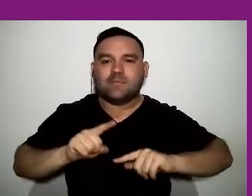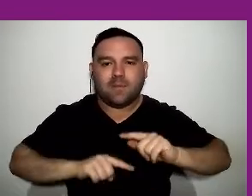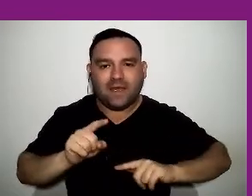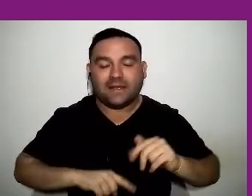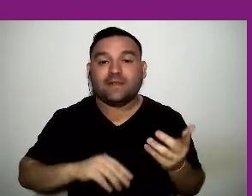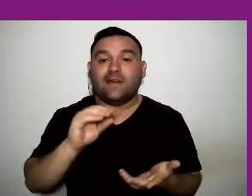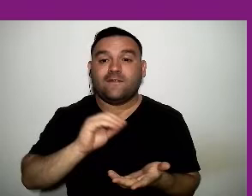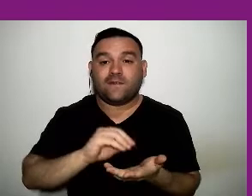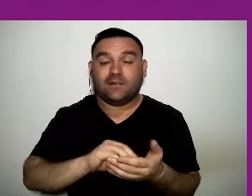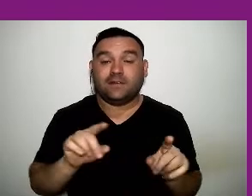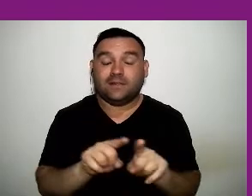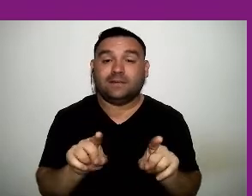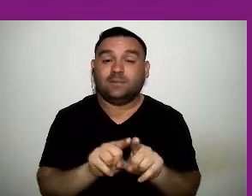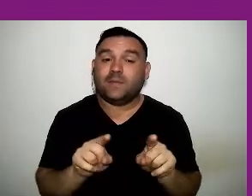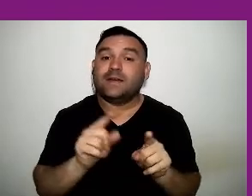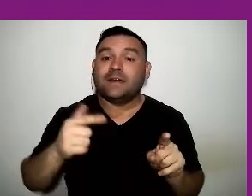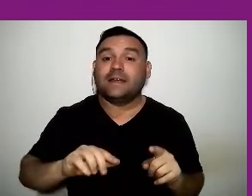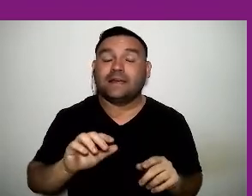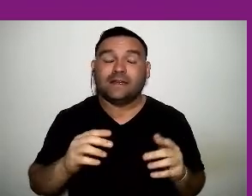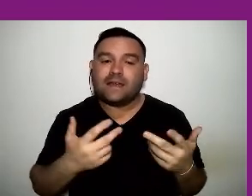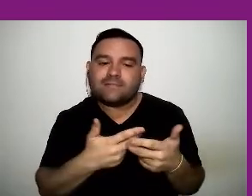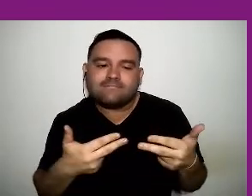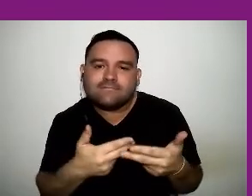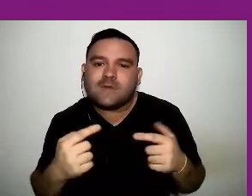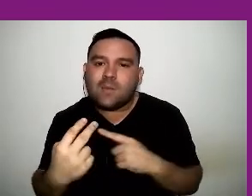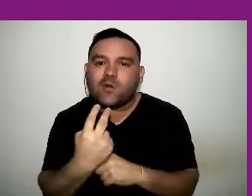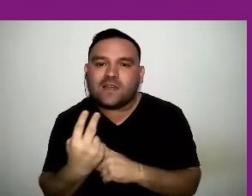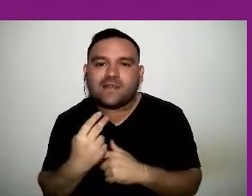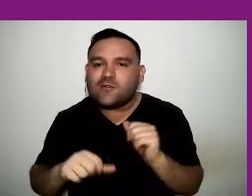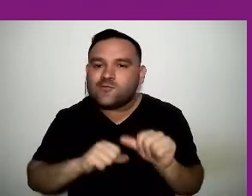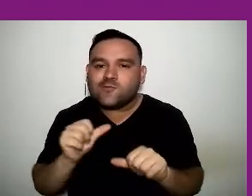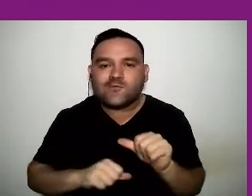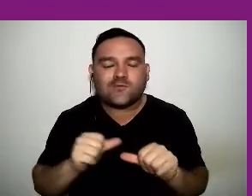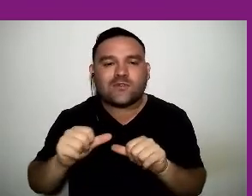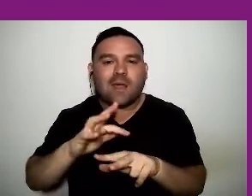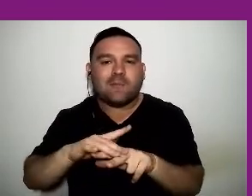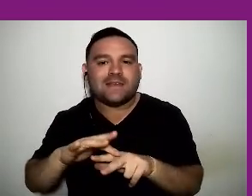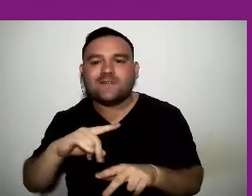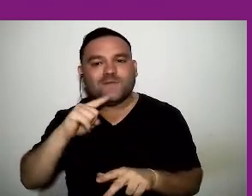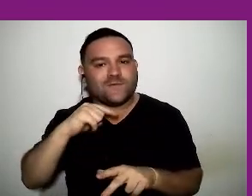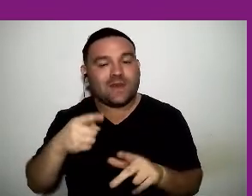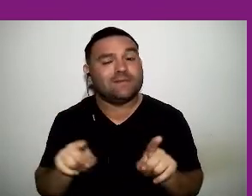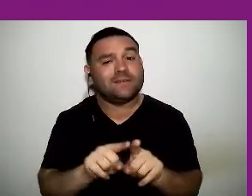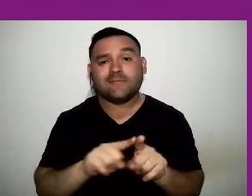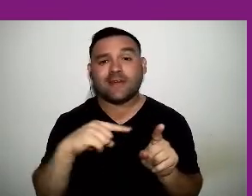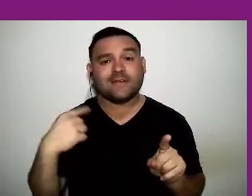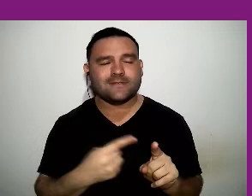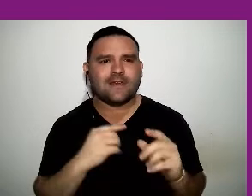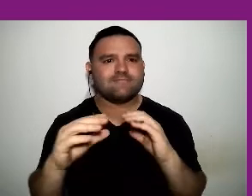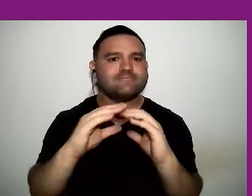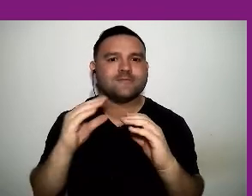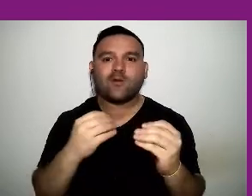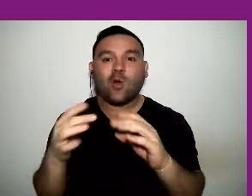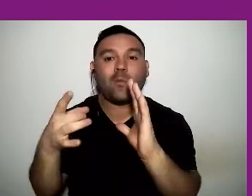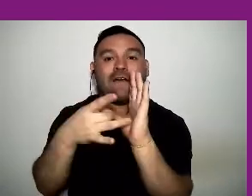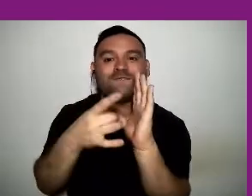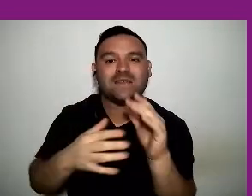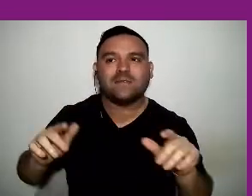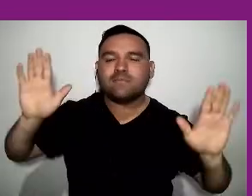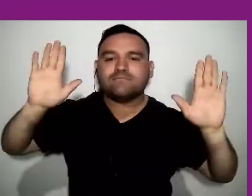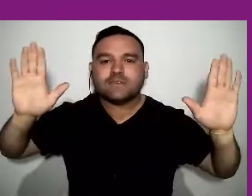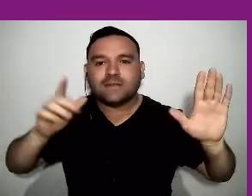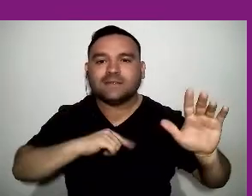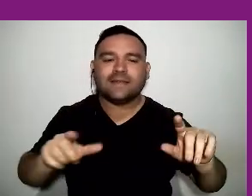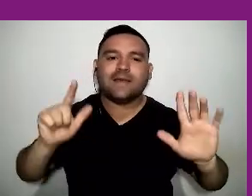nós tínhamos uma falta de EPIs, e não dava para trocar aí de paciente para paciente. E assim que nós nos comunicávamos